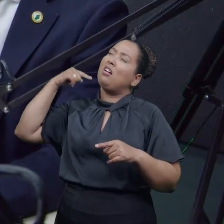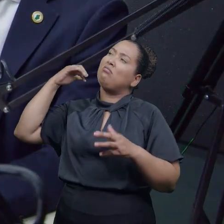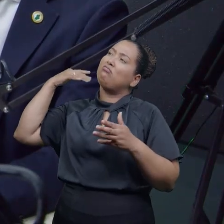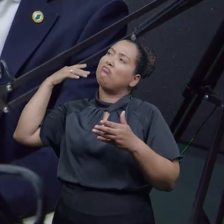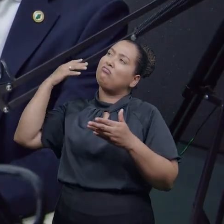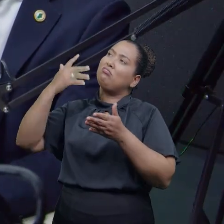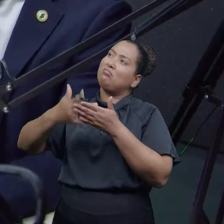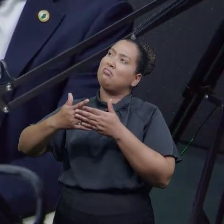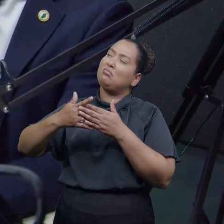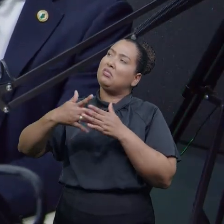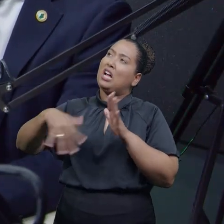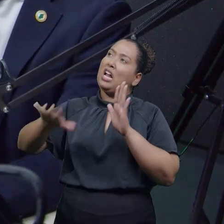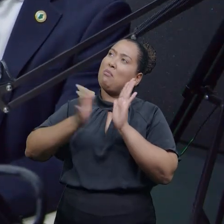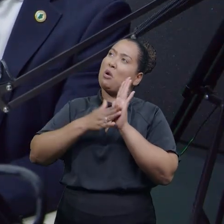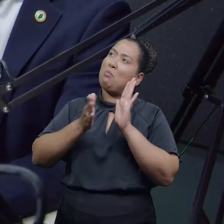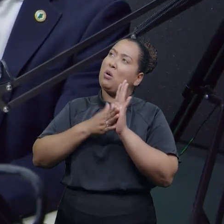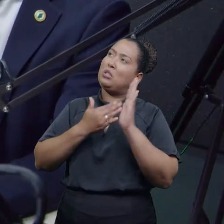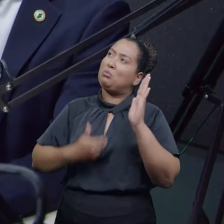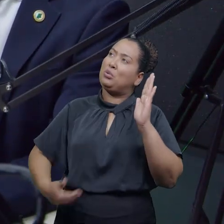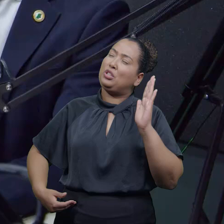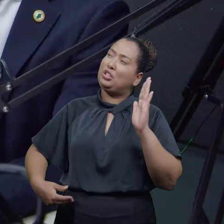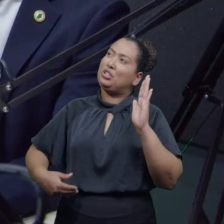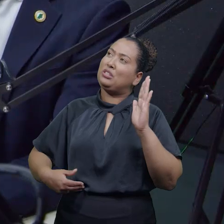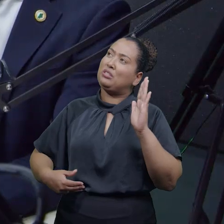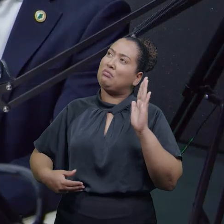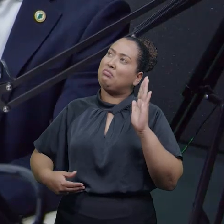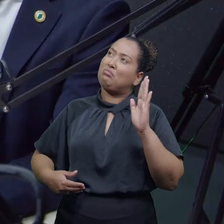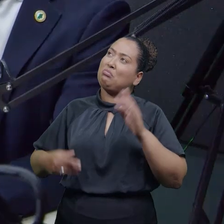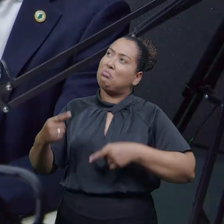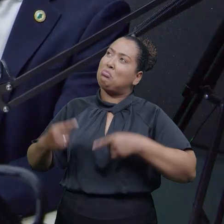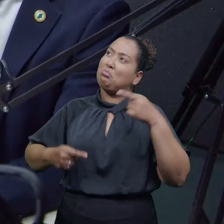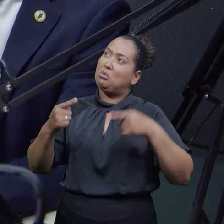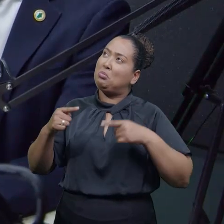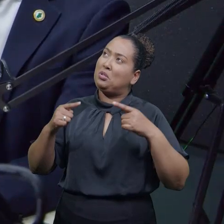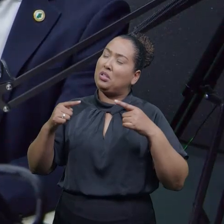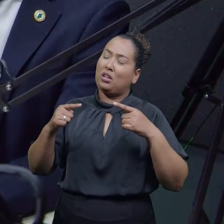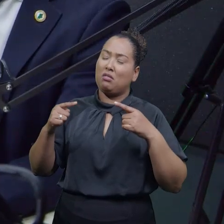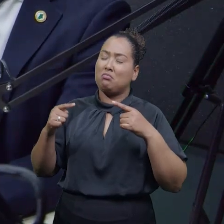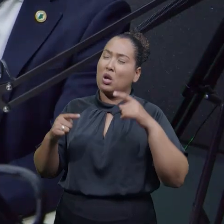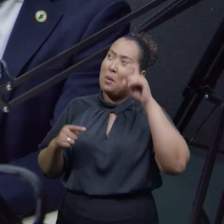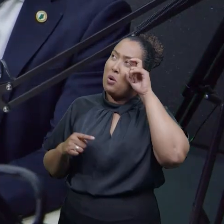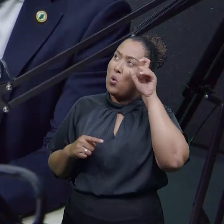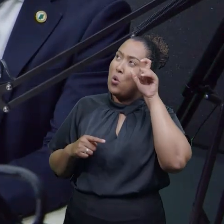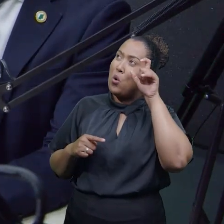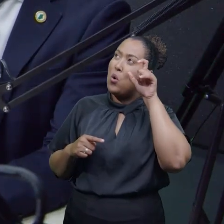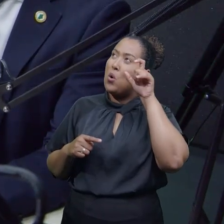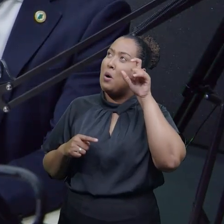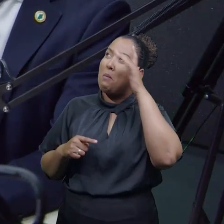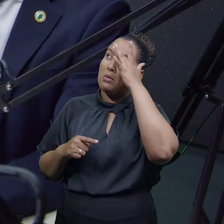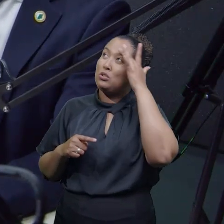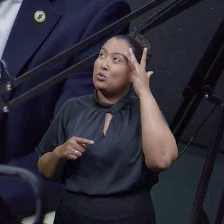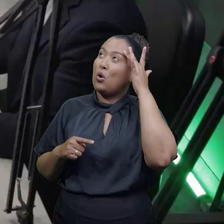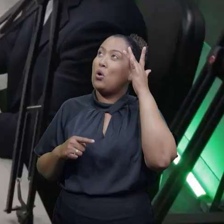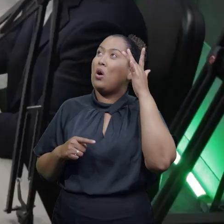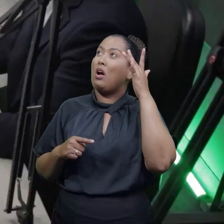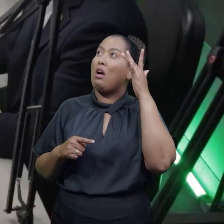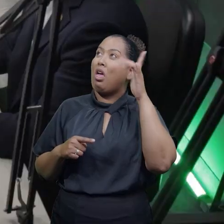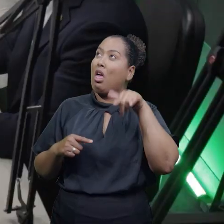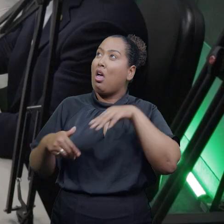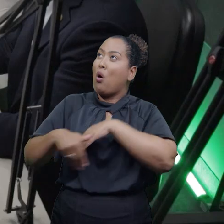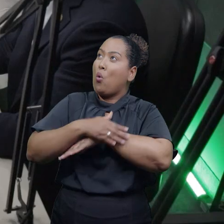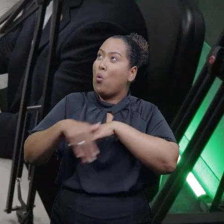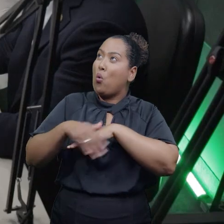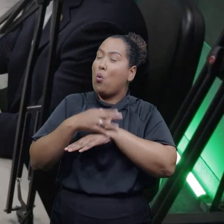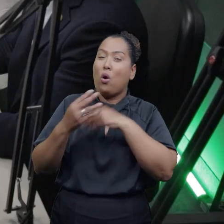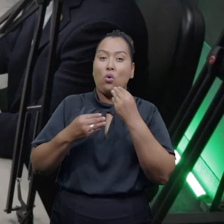conseguiu avançar em termos de políticas públicas voltadas à população em situação de rua, porque se hoje